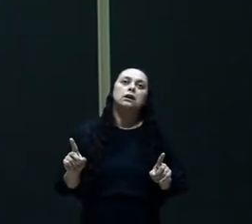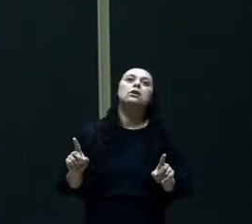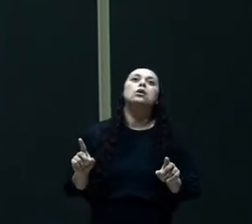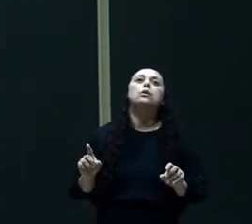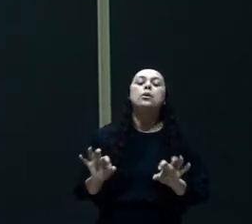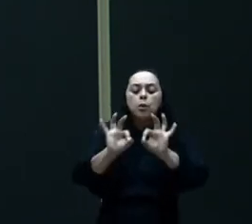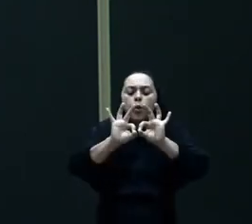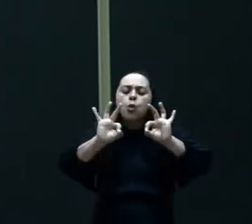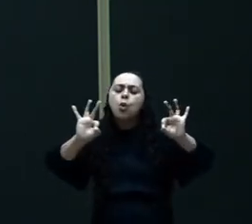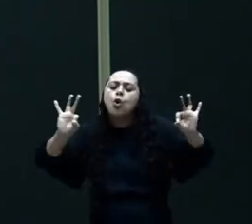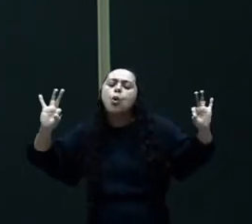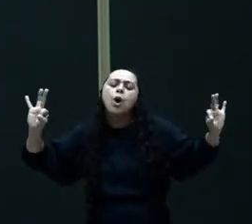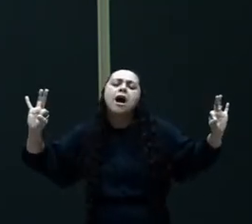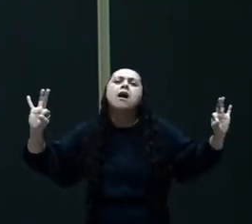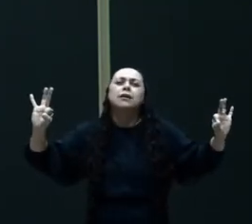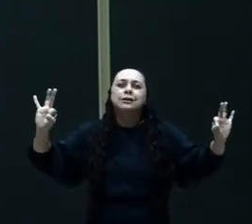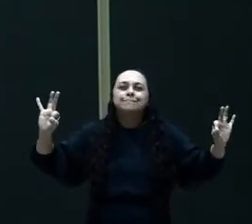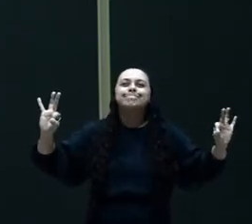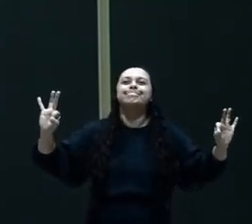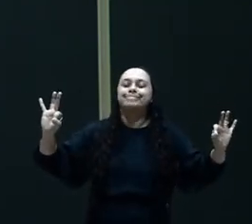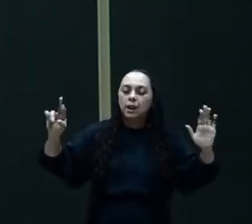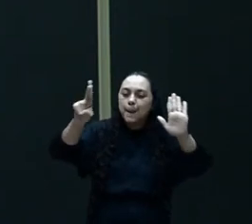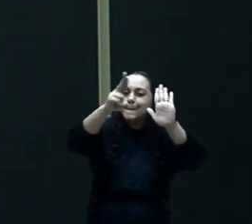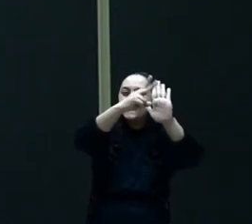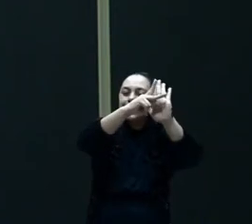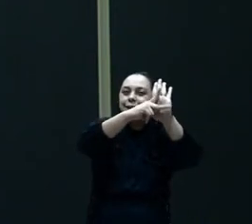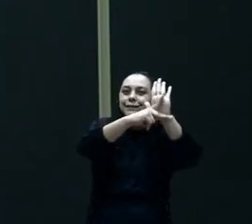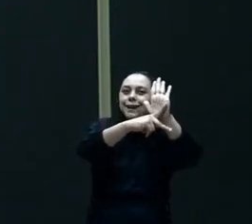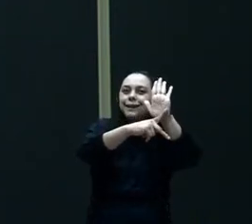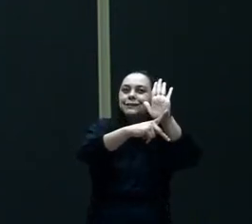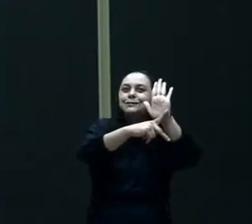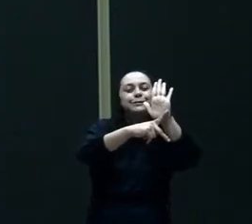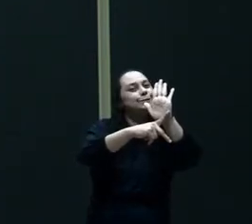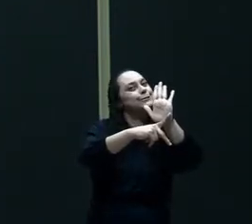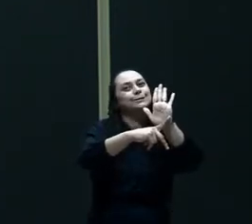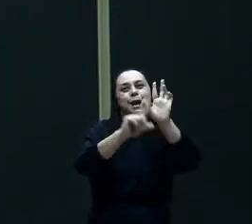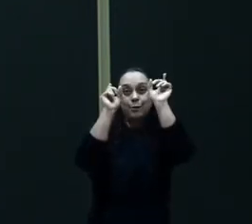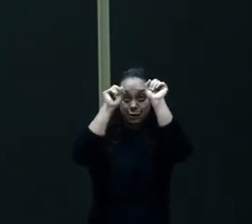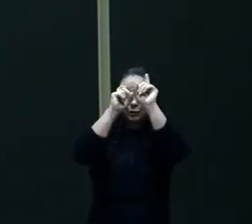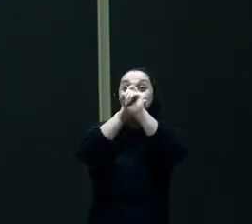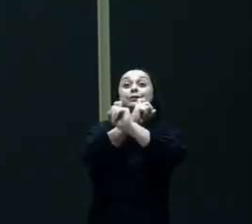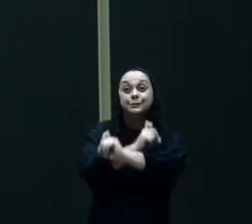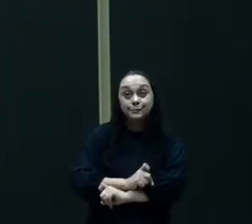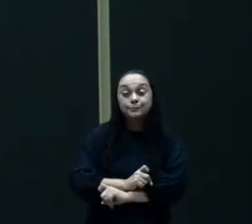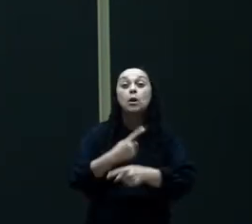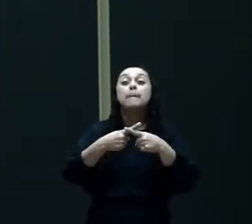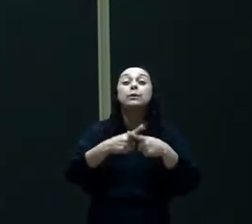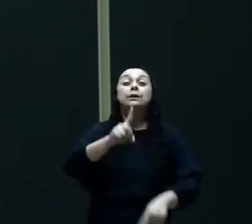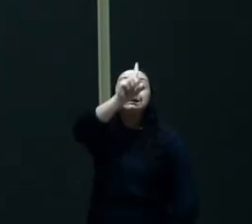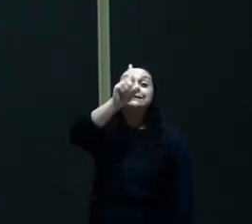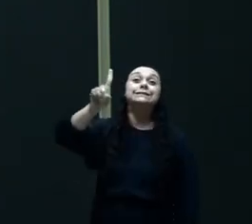caminho quase nunca é como nós planejamos Deus tem um